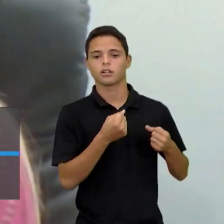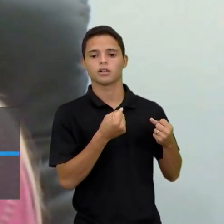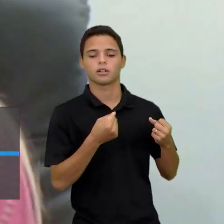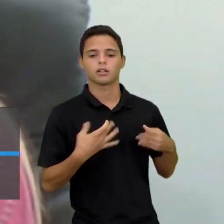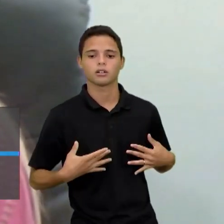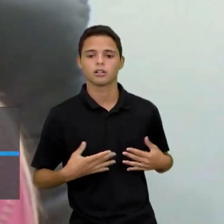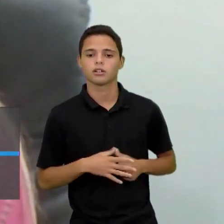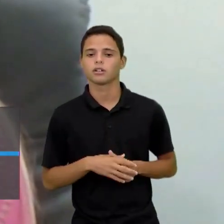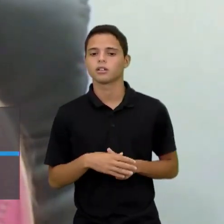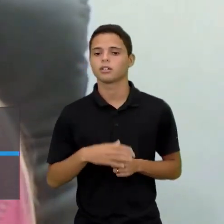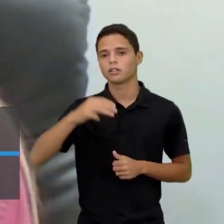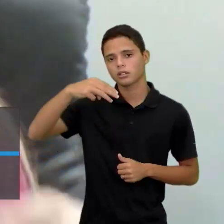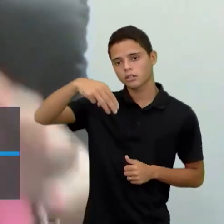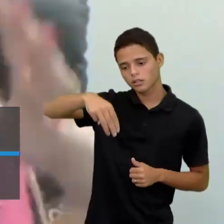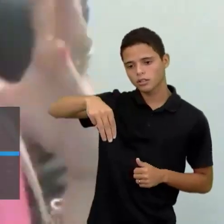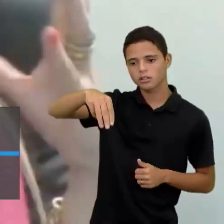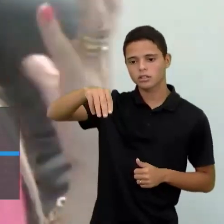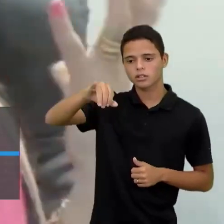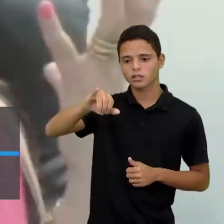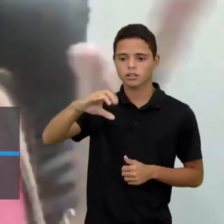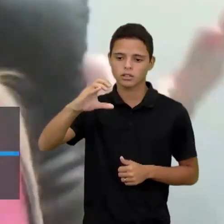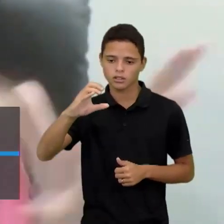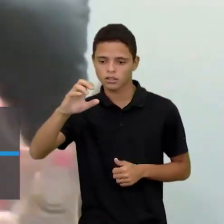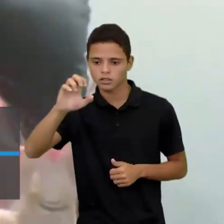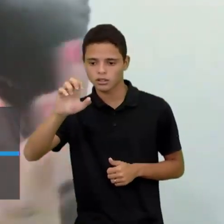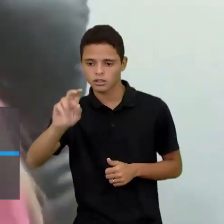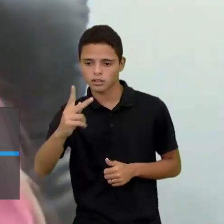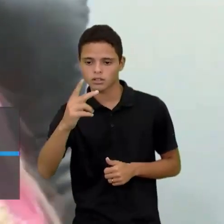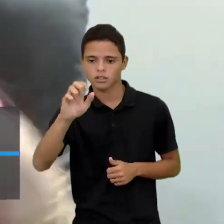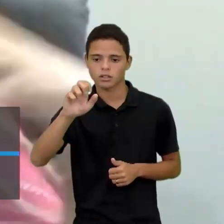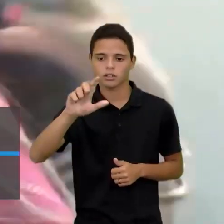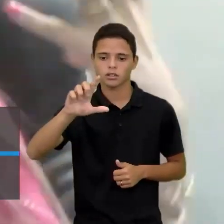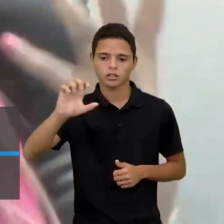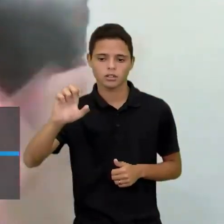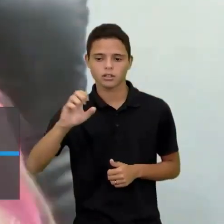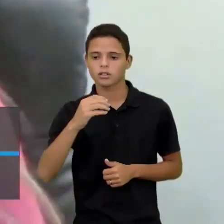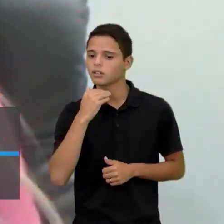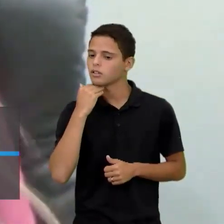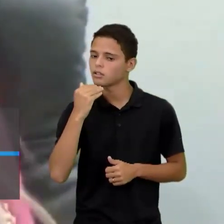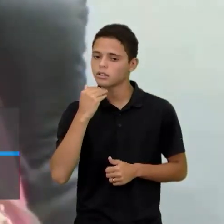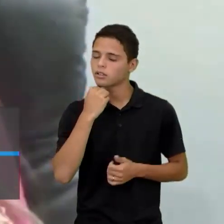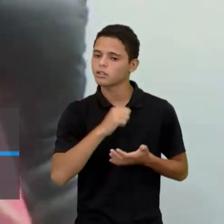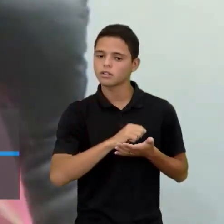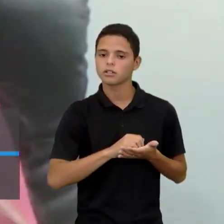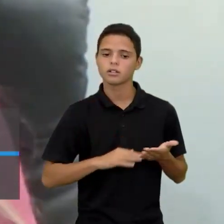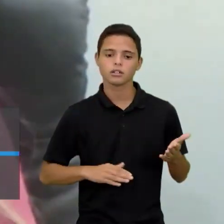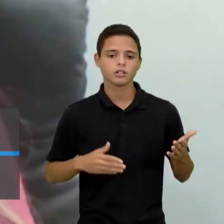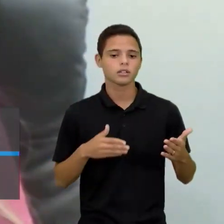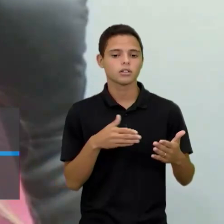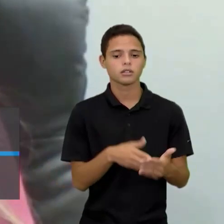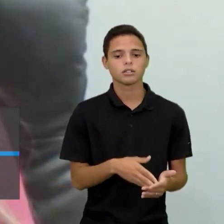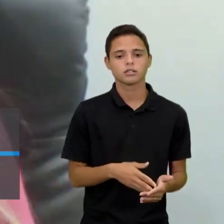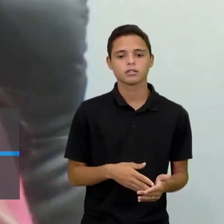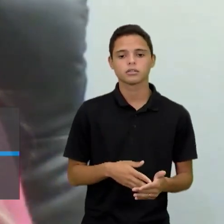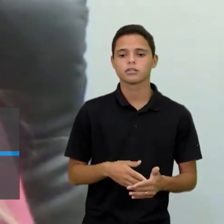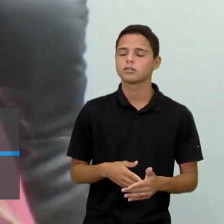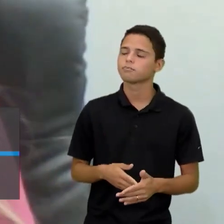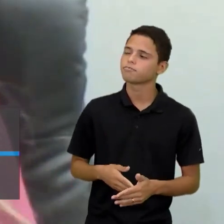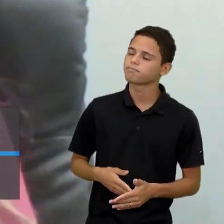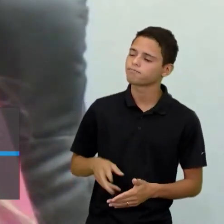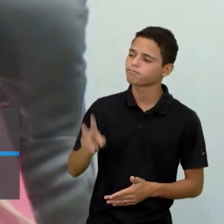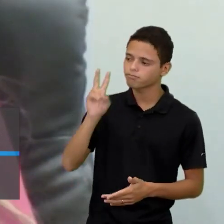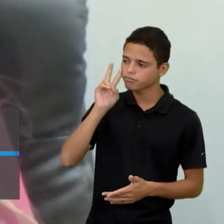mim, ela falou, Michele, corre aqui, porque ele não consegue fazer atividade e tudo. E eu cheguei lá, eu fui olhar para